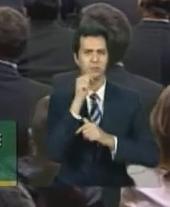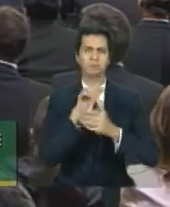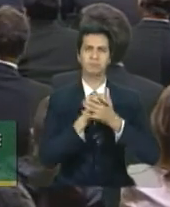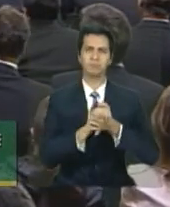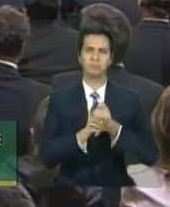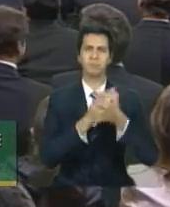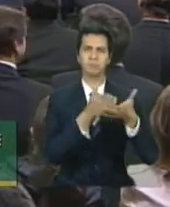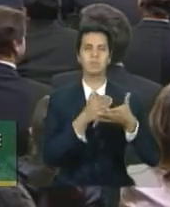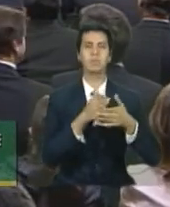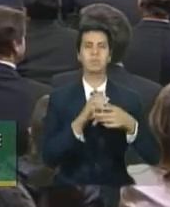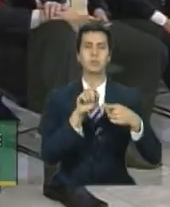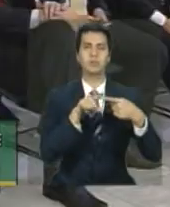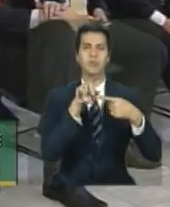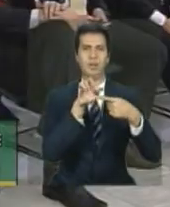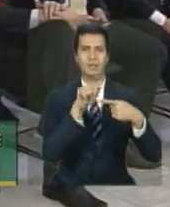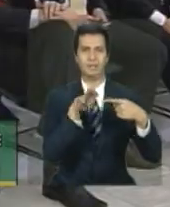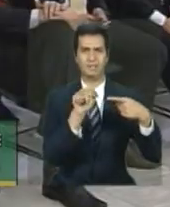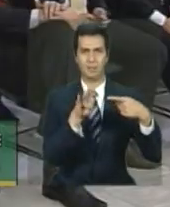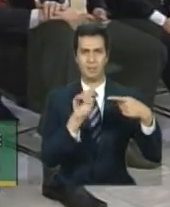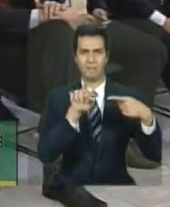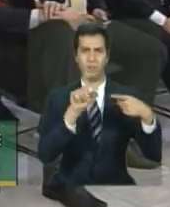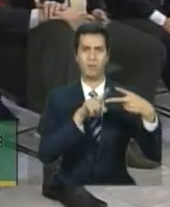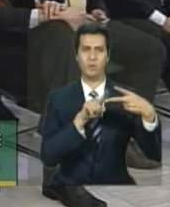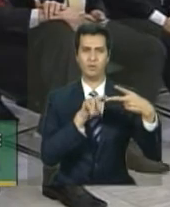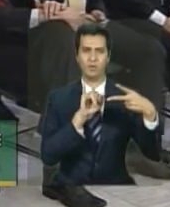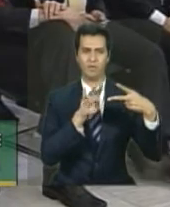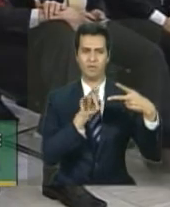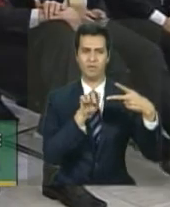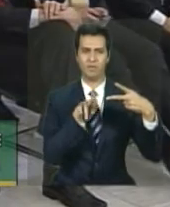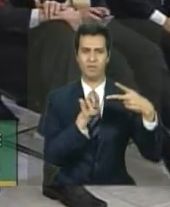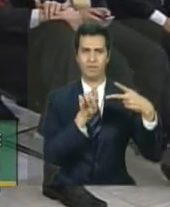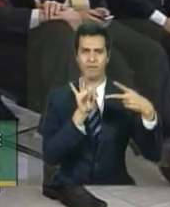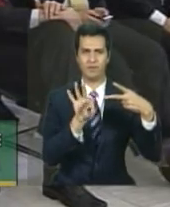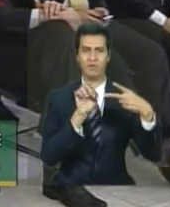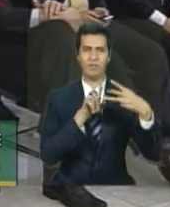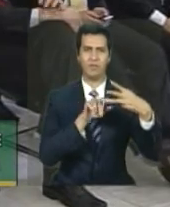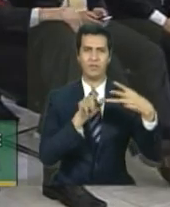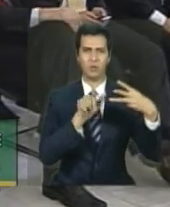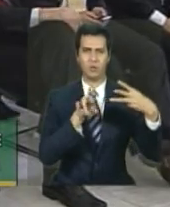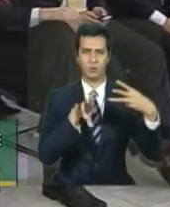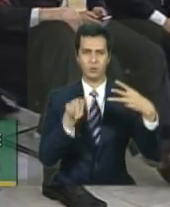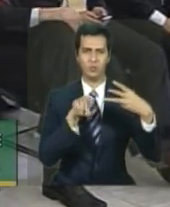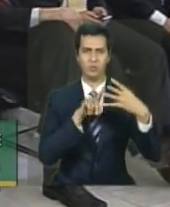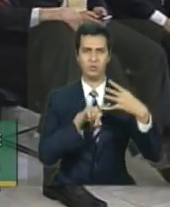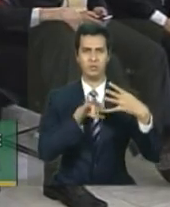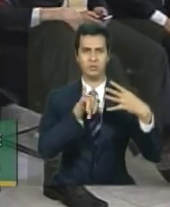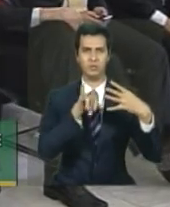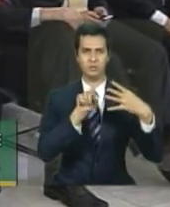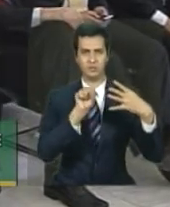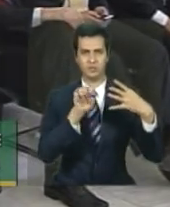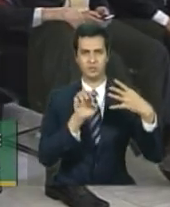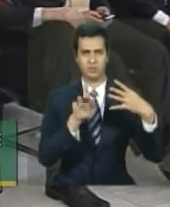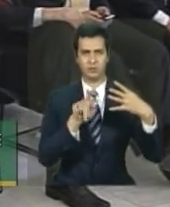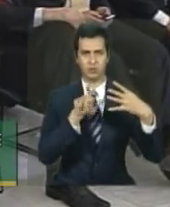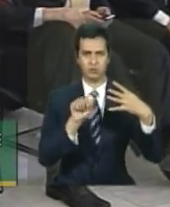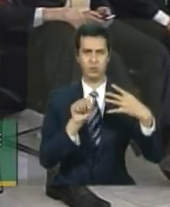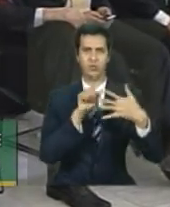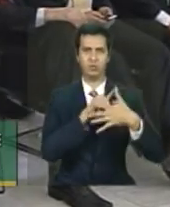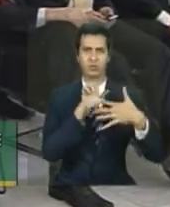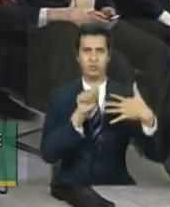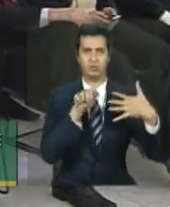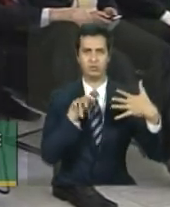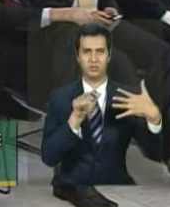Aníbal Diniz, Ivonete Dantas, Lauro Antônio, Sérgio Souza, Ângela Portela.